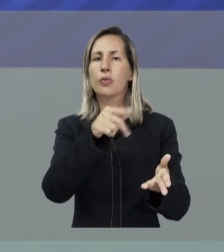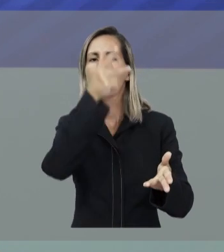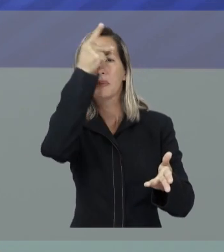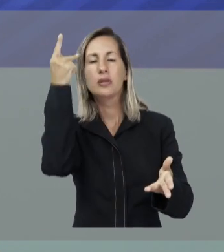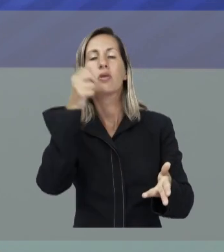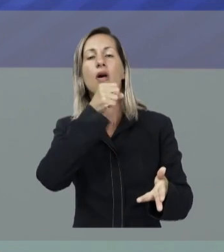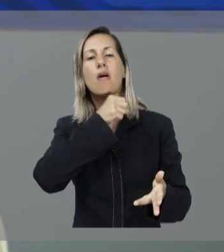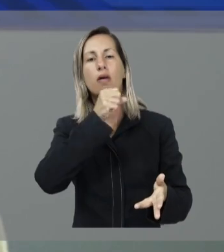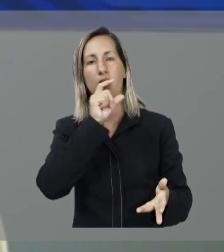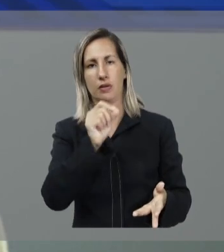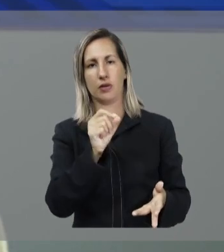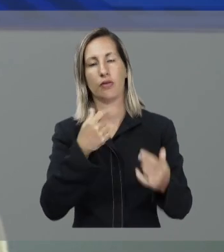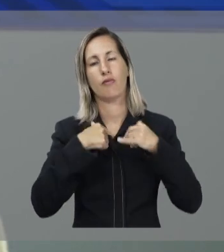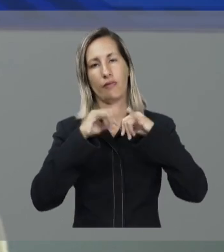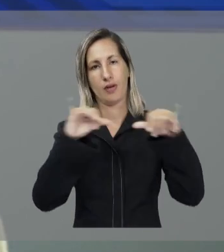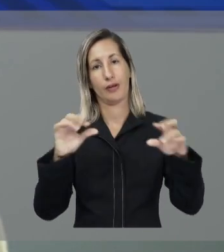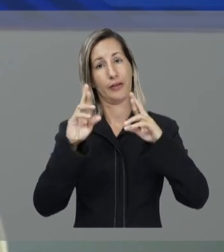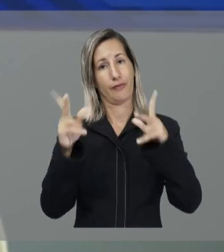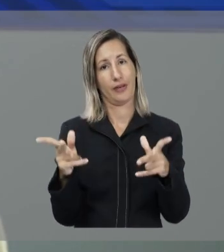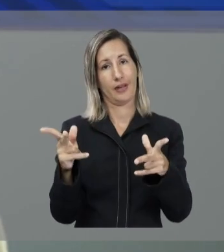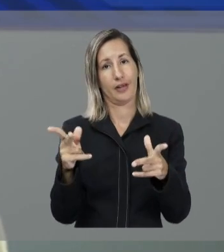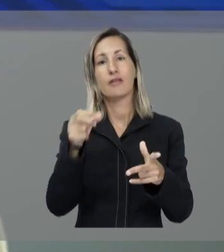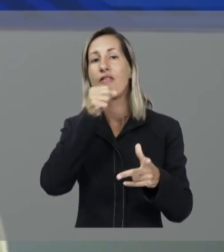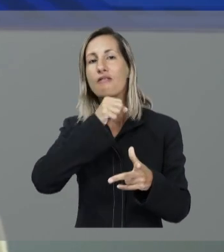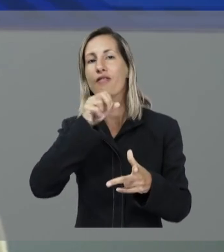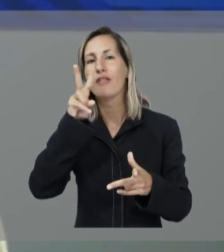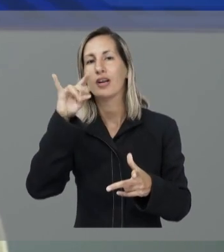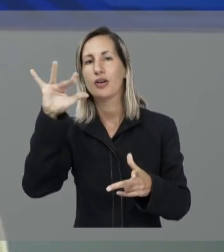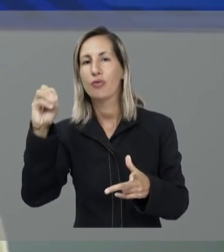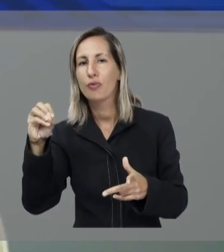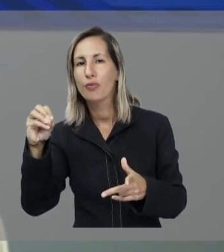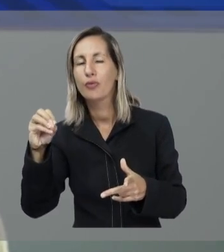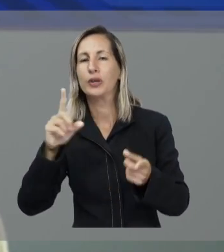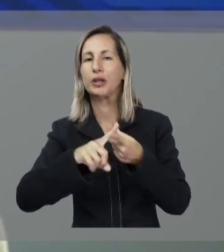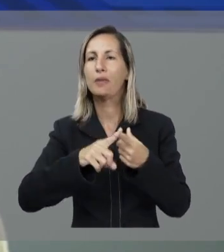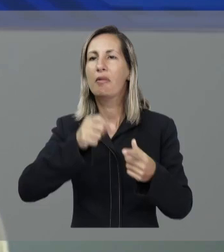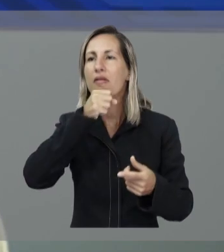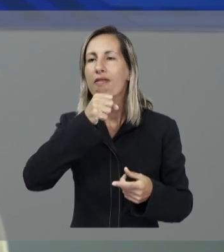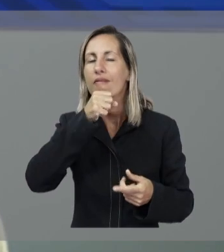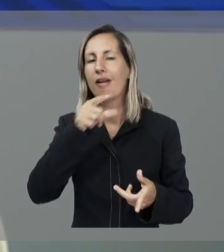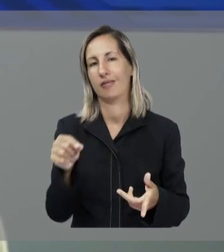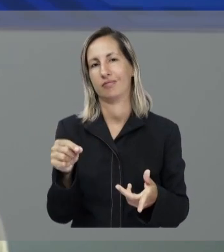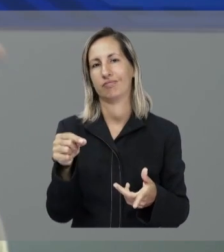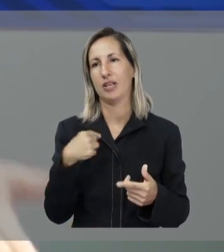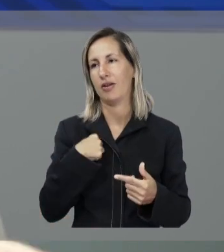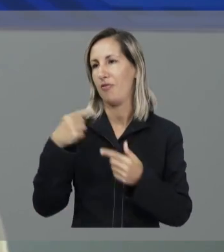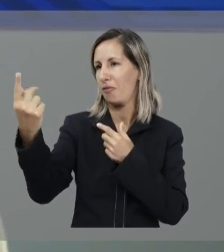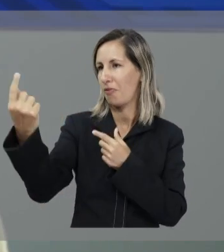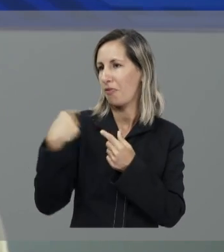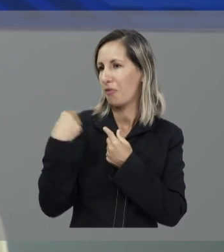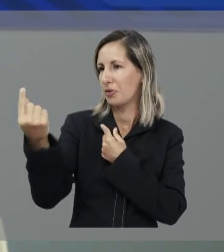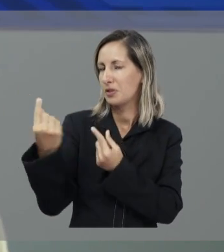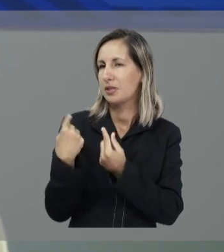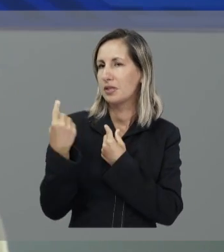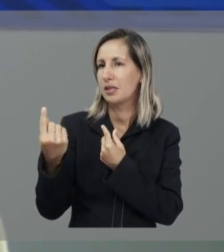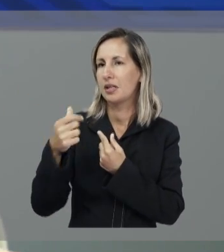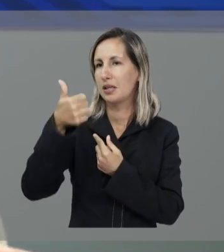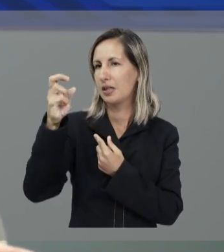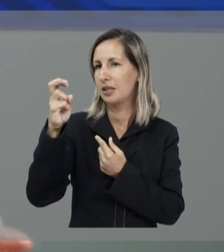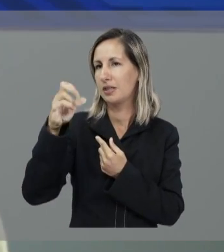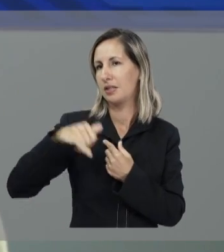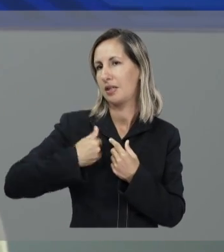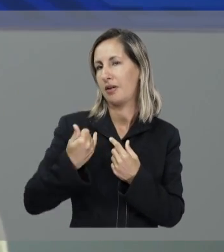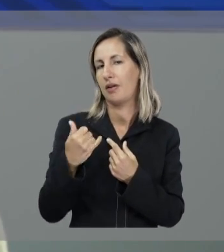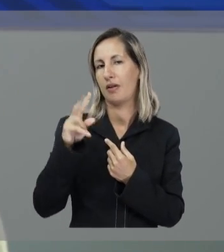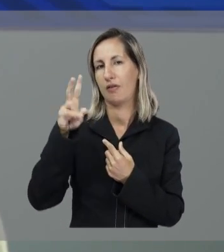esse projeto? Eu digo muito que tem uma diferença entre velho e idoso, né? Velho pode ser eu, pode ser você, pode ser uma pessoa de 15 anos, pode ser velha,